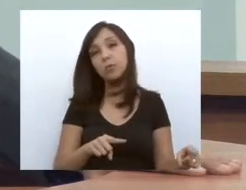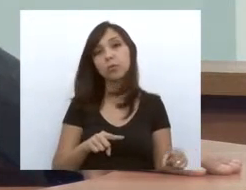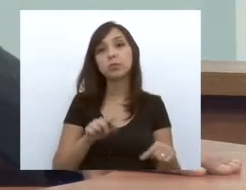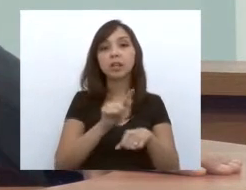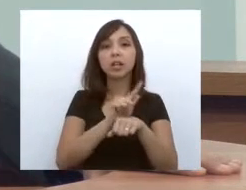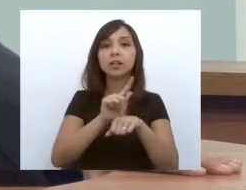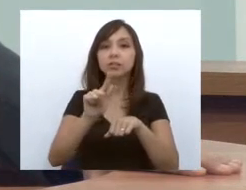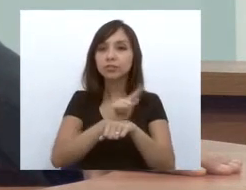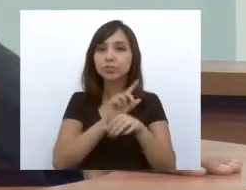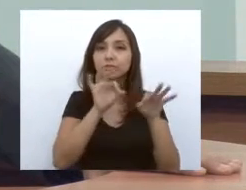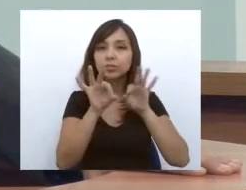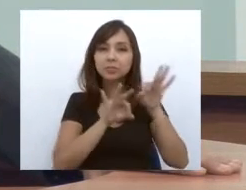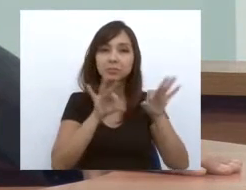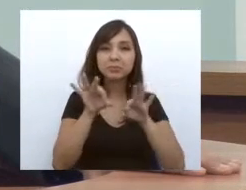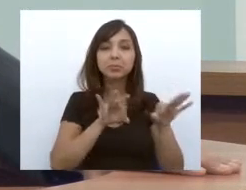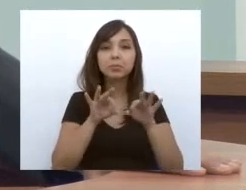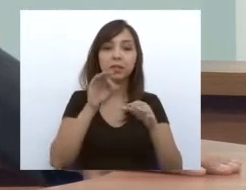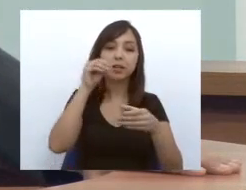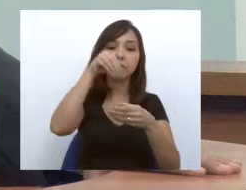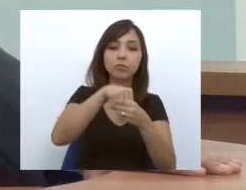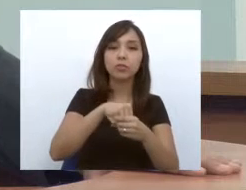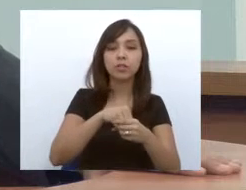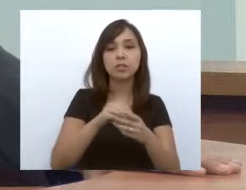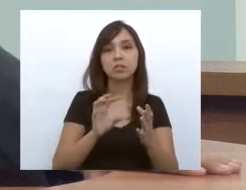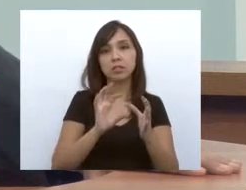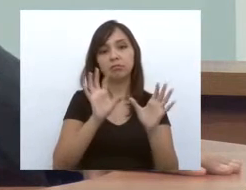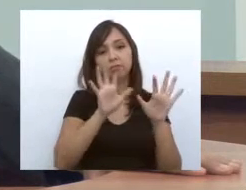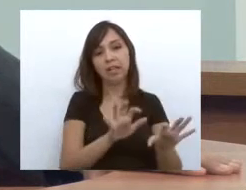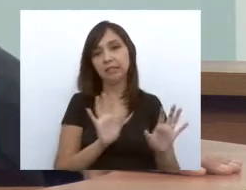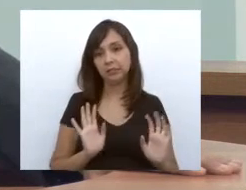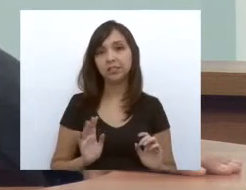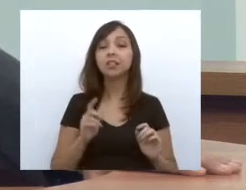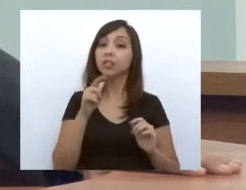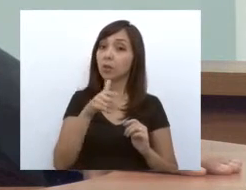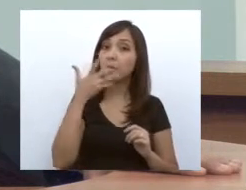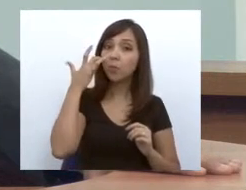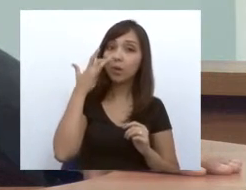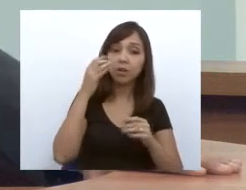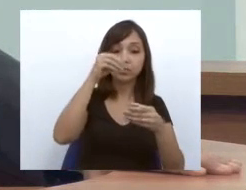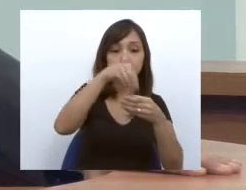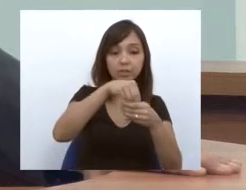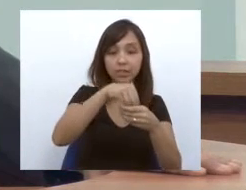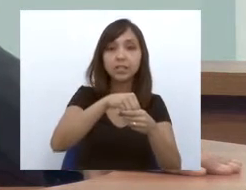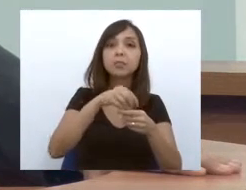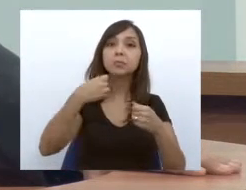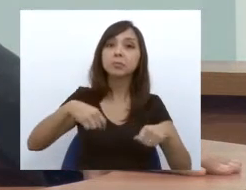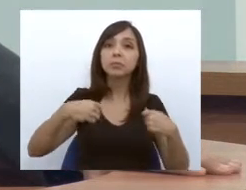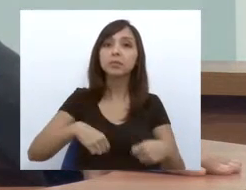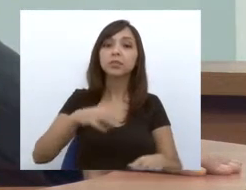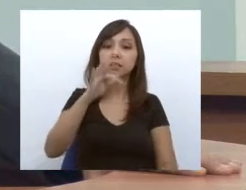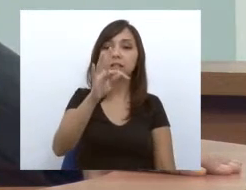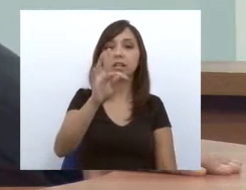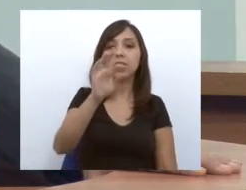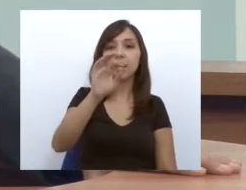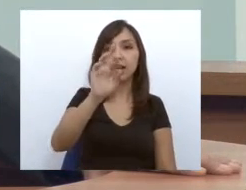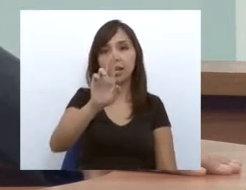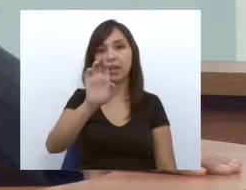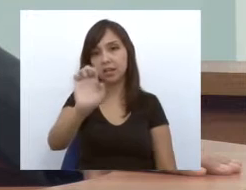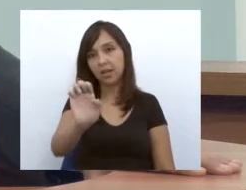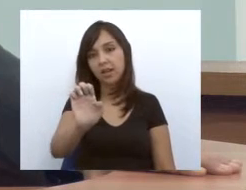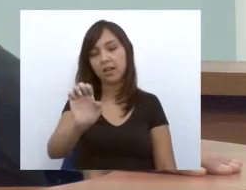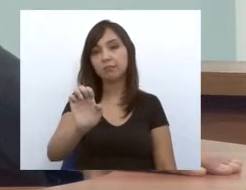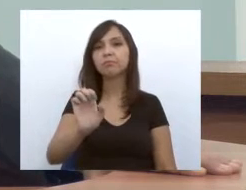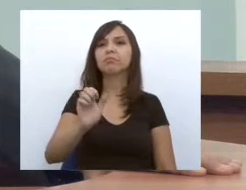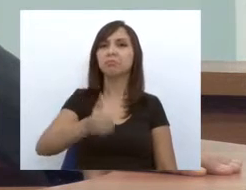gestão municipal realizar eleição dessa natureza. Eu acho que eleição dessa natureza deveria ser atribuída ao TRE, que tem muito